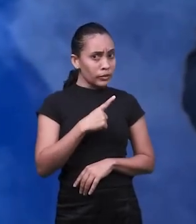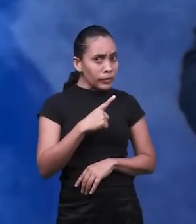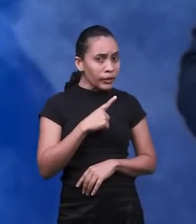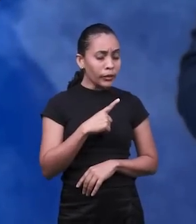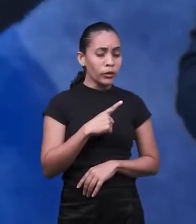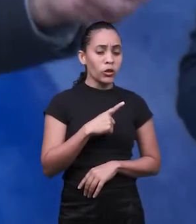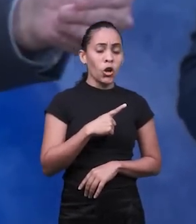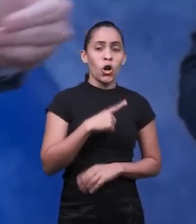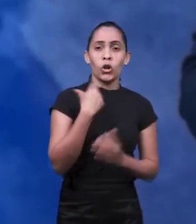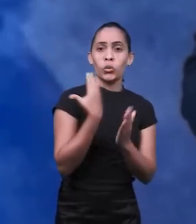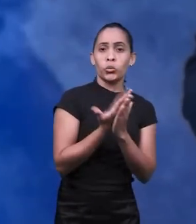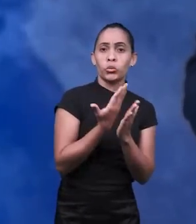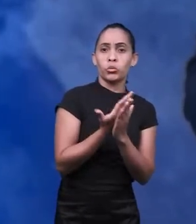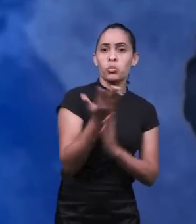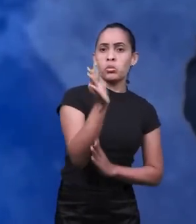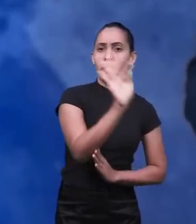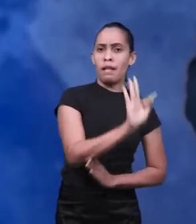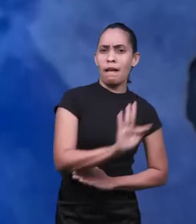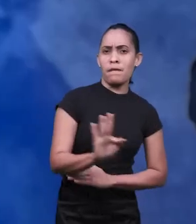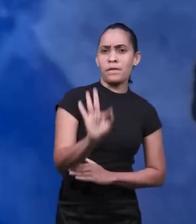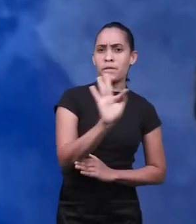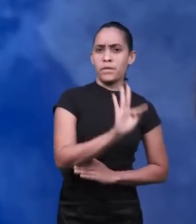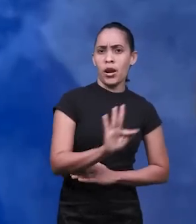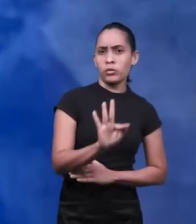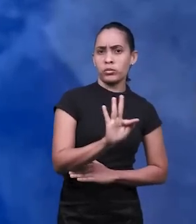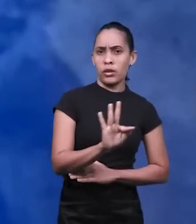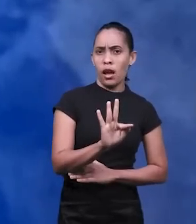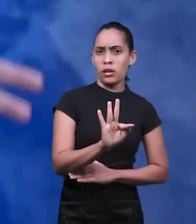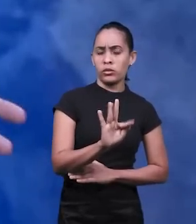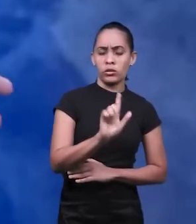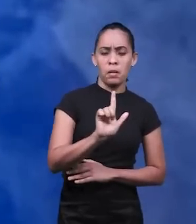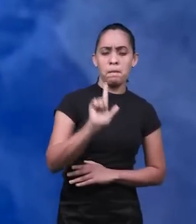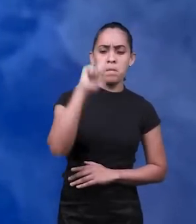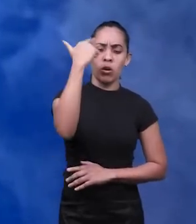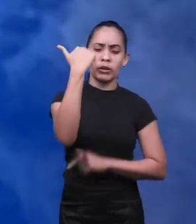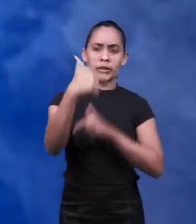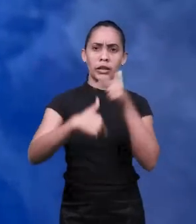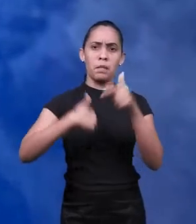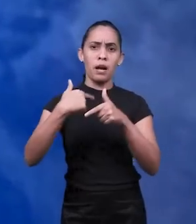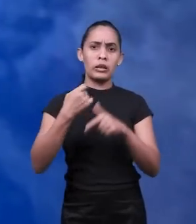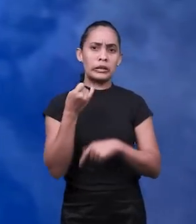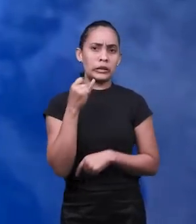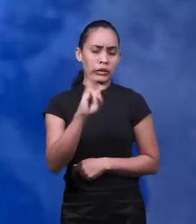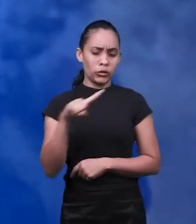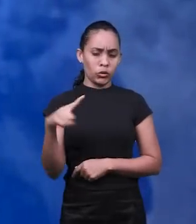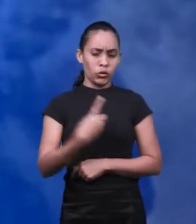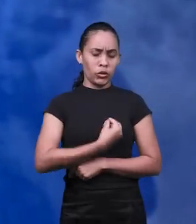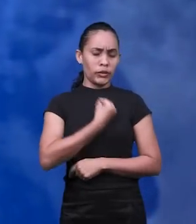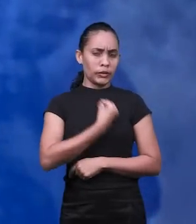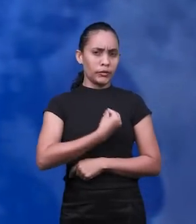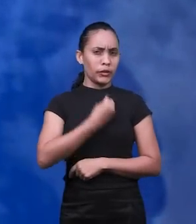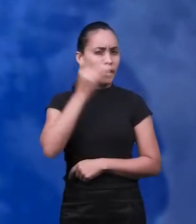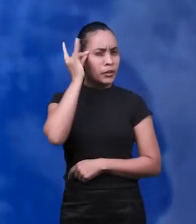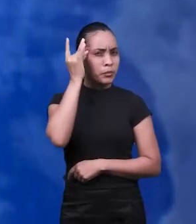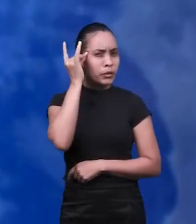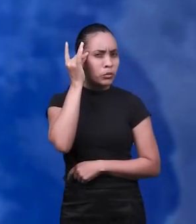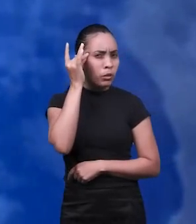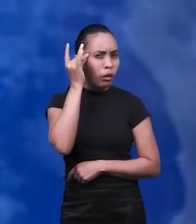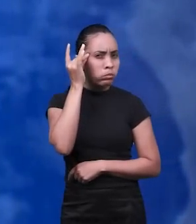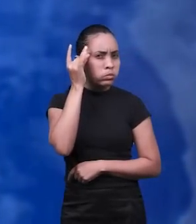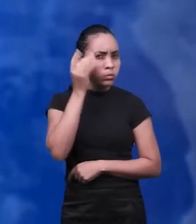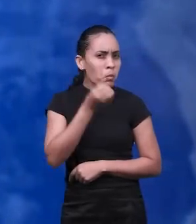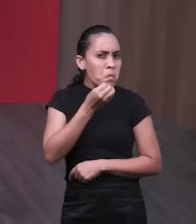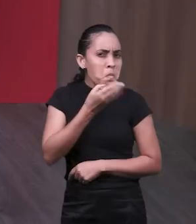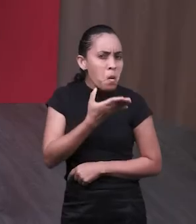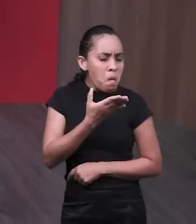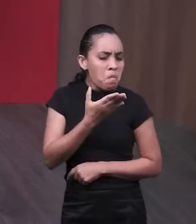na vida estudantil, acadêmica, faculdade, pós-trabalho, se a nossa vida espiritual com Deus não estiver